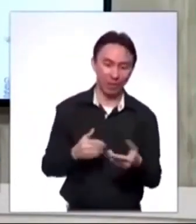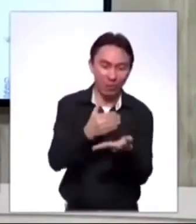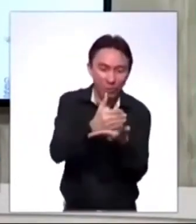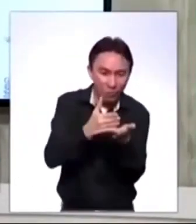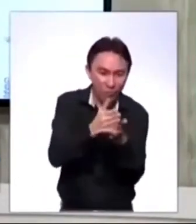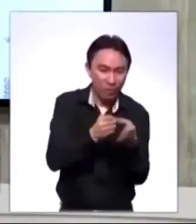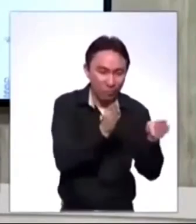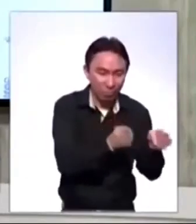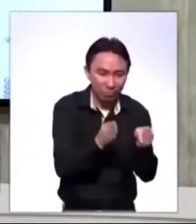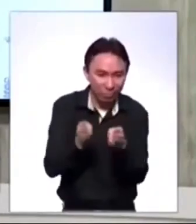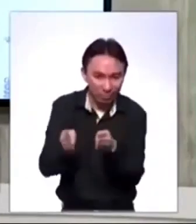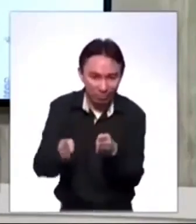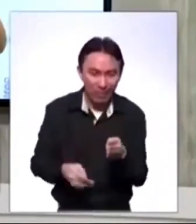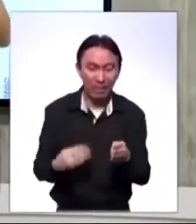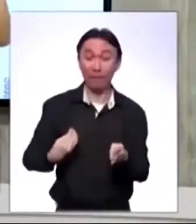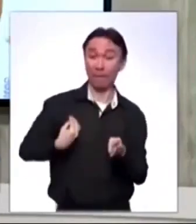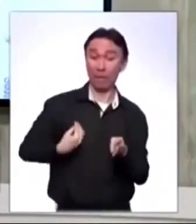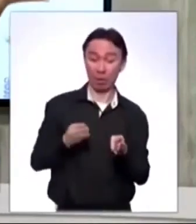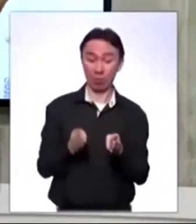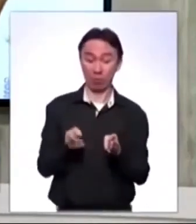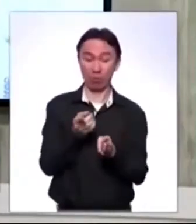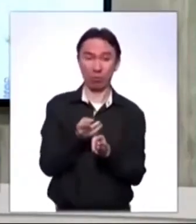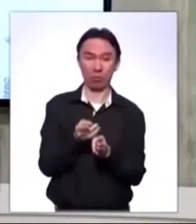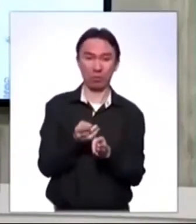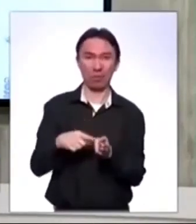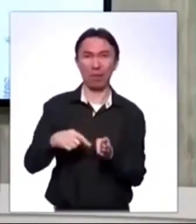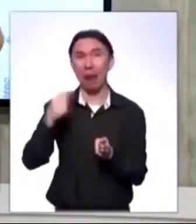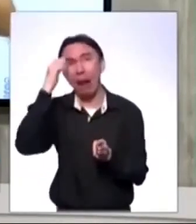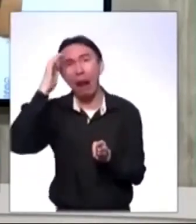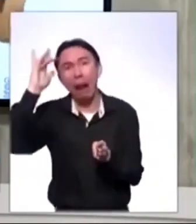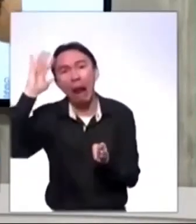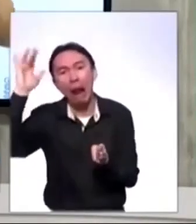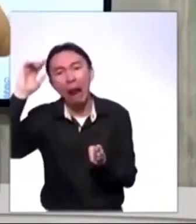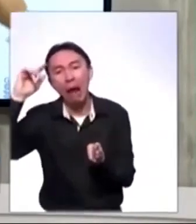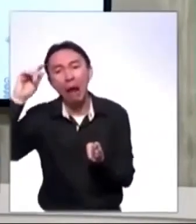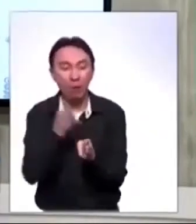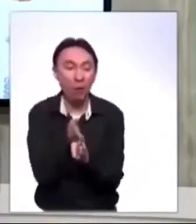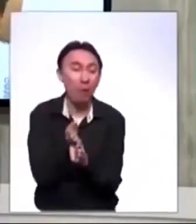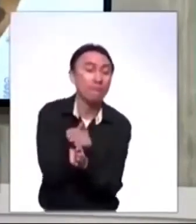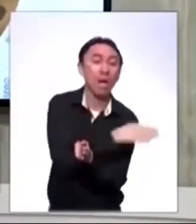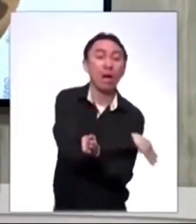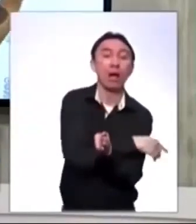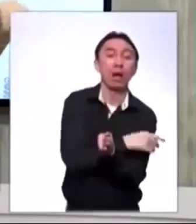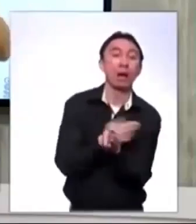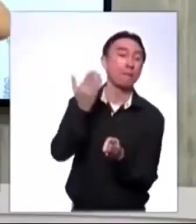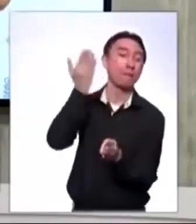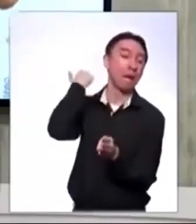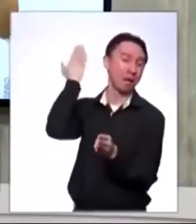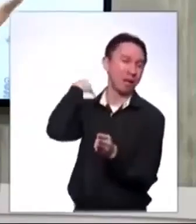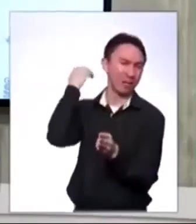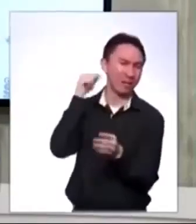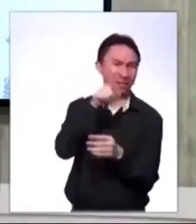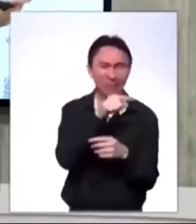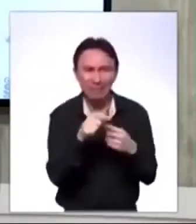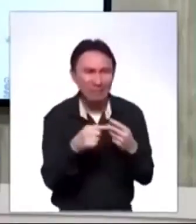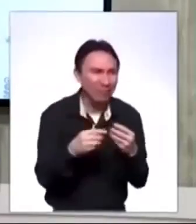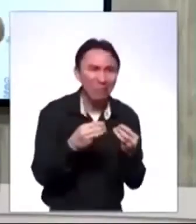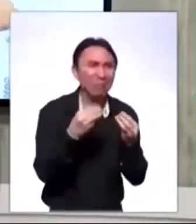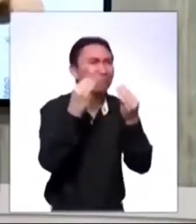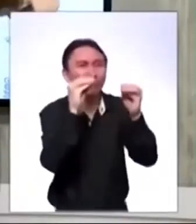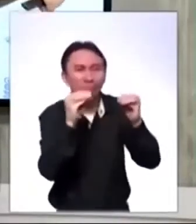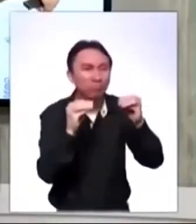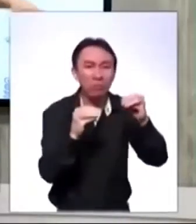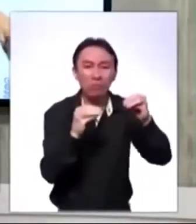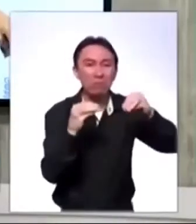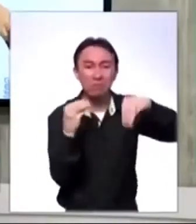delírio, tá certo? E tem o passado, tá certo? Só que não está escrito presente, passado e delírio. Até você entender o que está acontecendo,